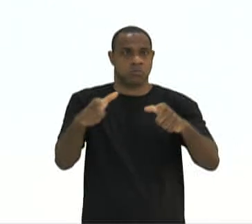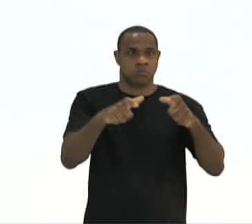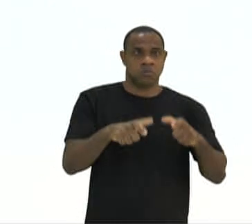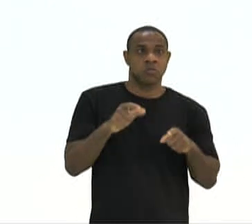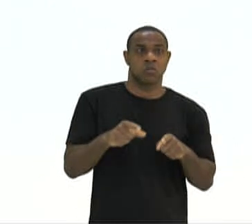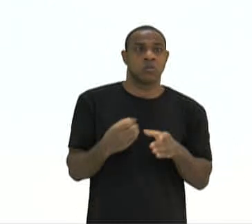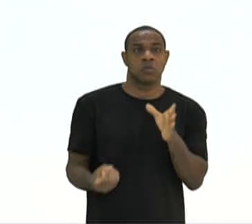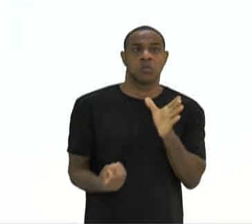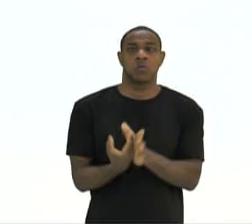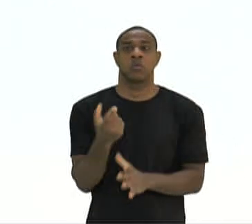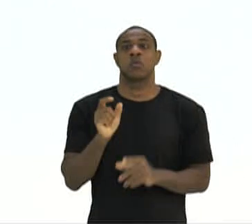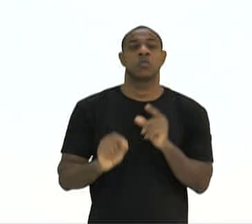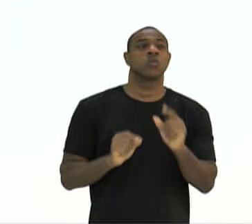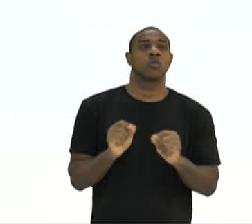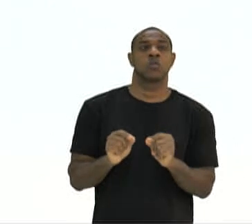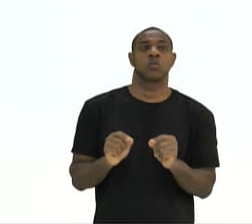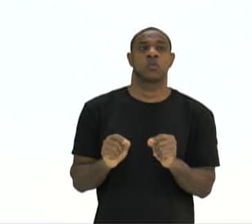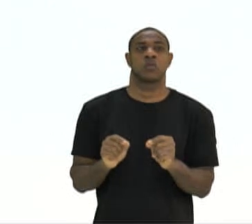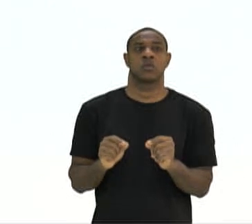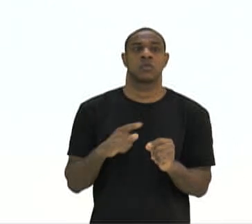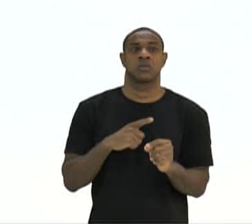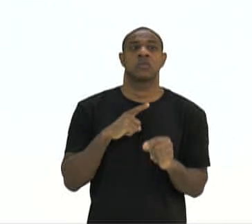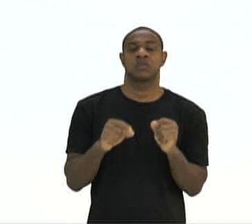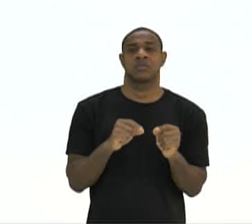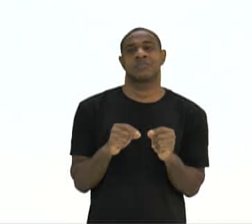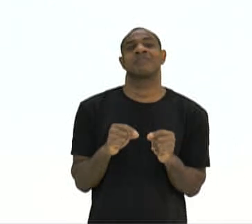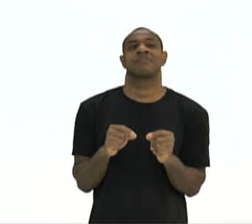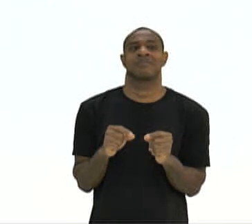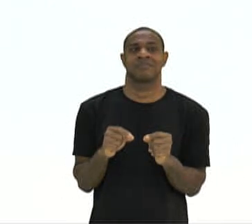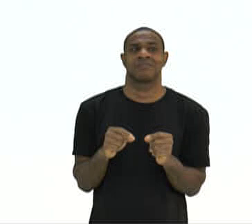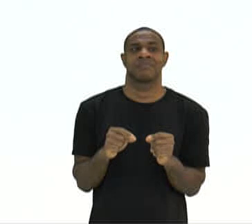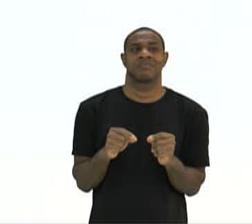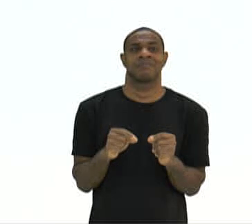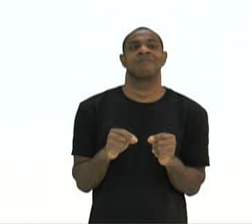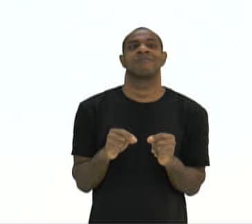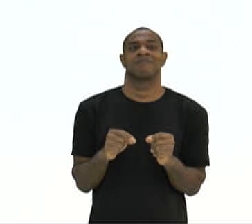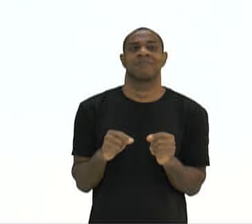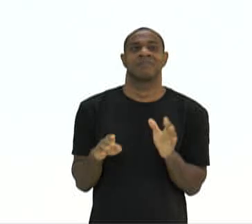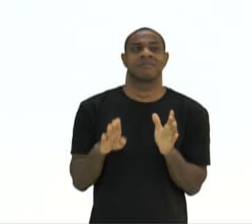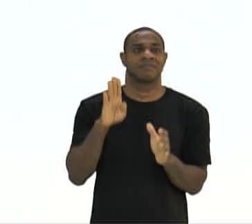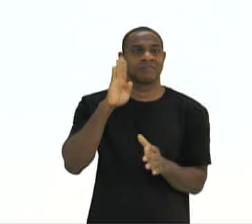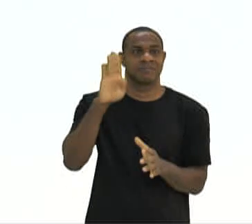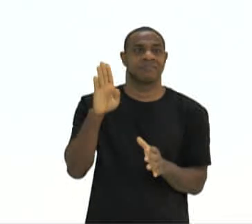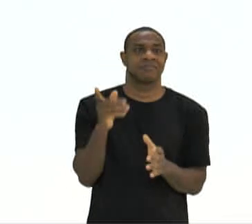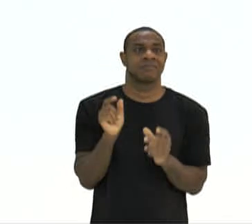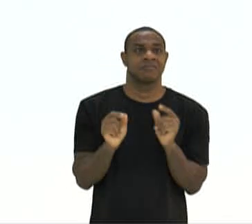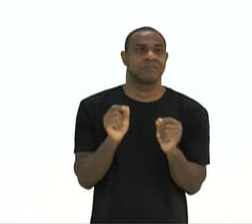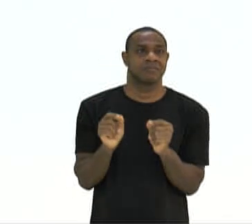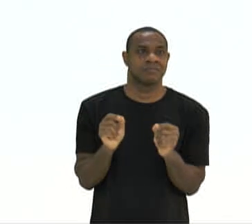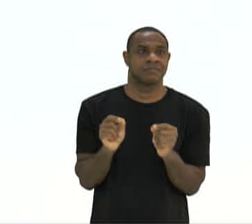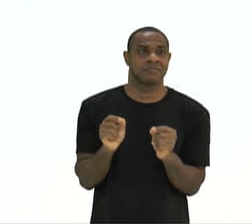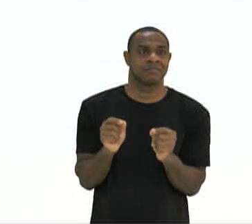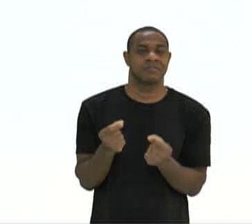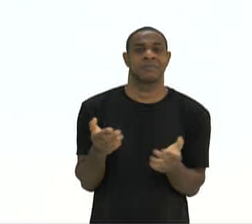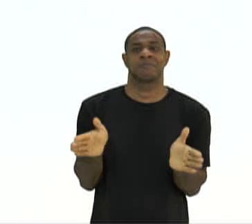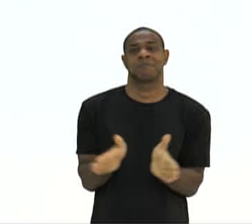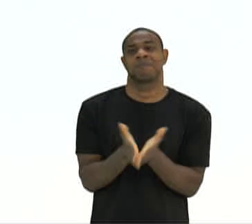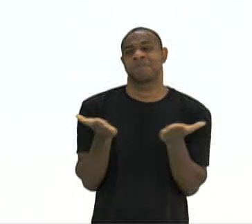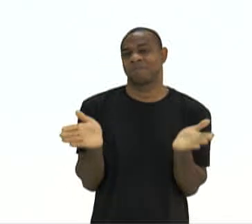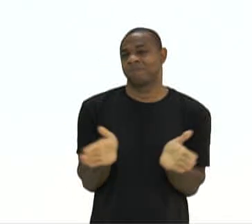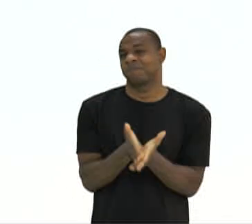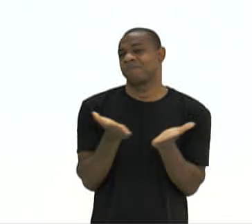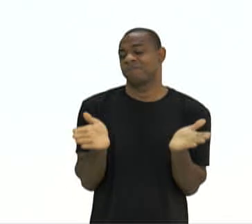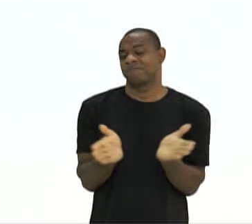é a formação ali de bolsões de miséria nas principais cidades, e aí eu coloquei aqui, a grande pobreza atinge